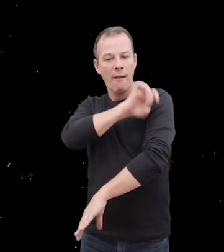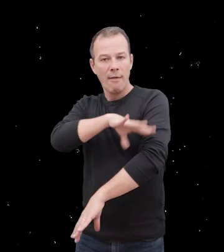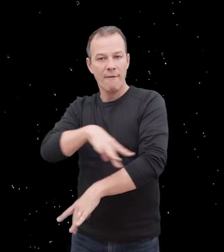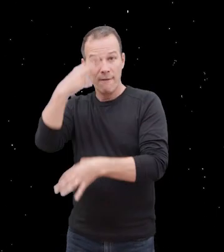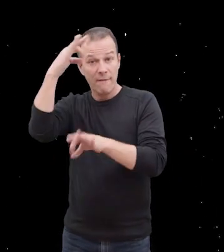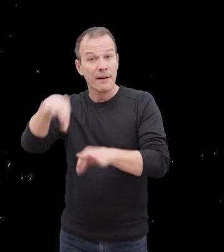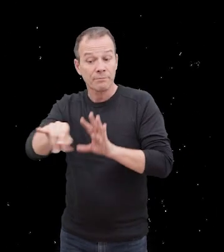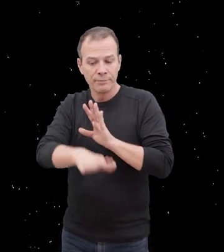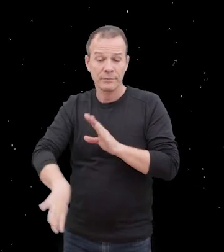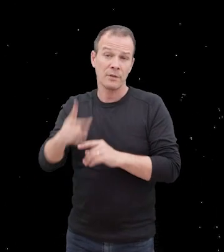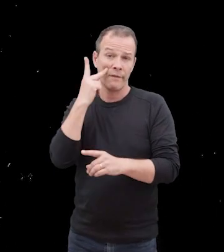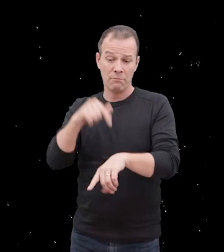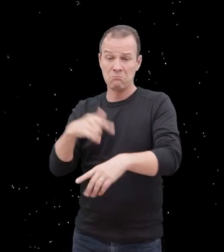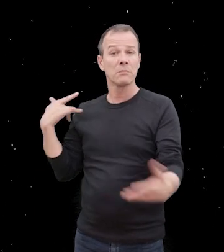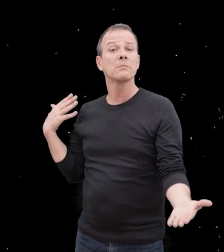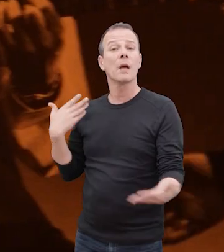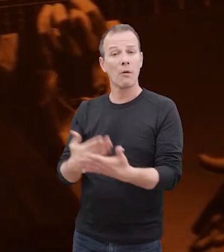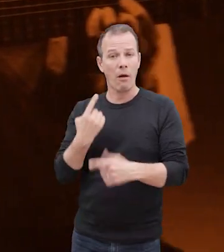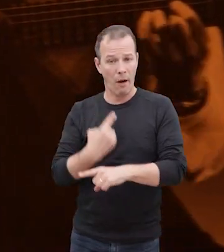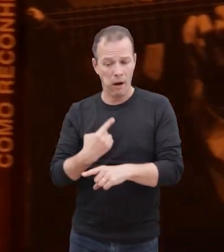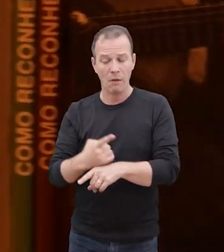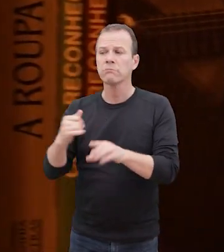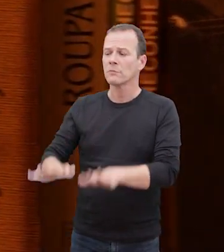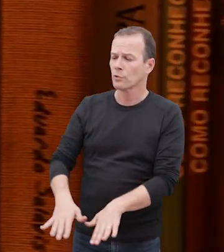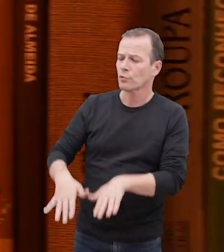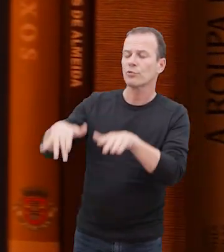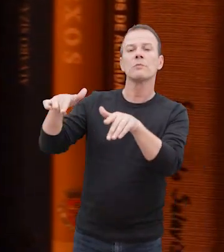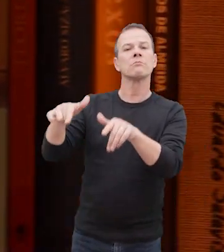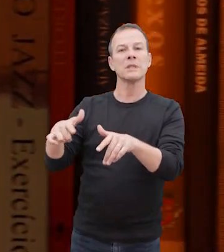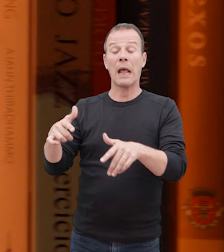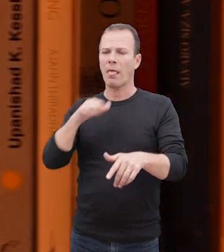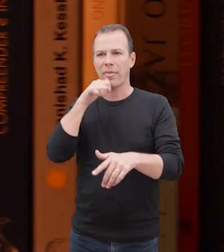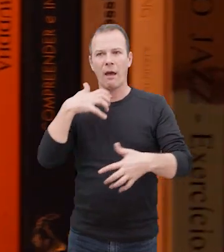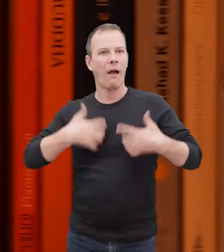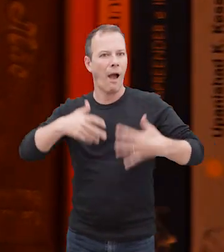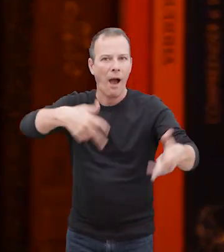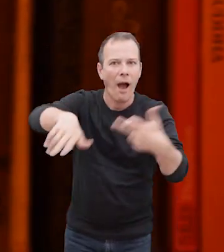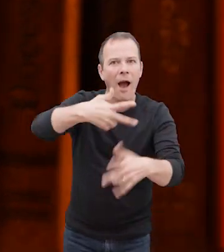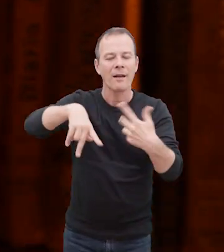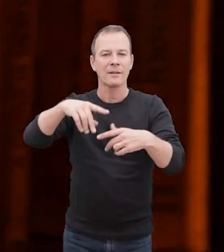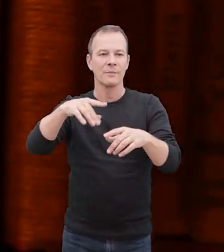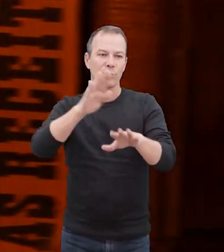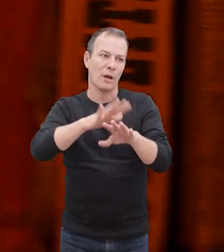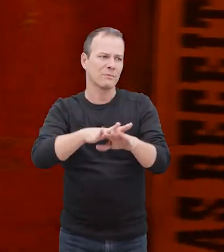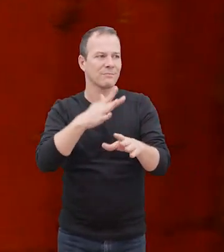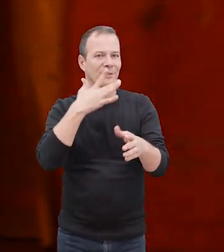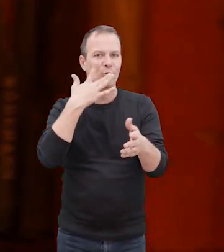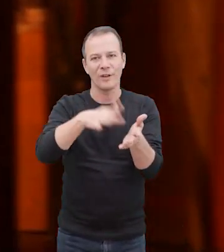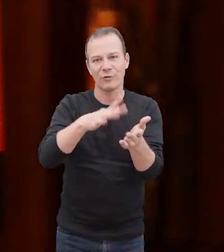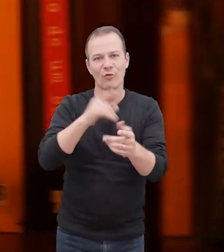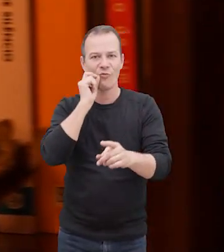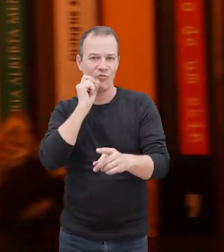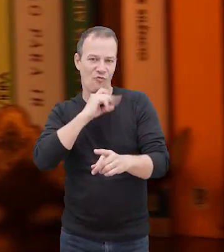Vila Franca de Xira, onde vivo atualmente. Cresci inquieta, rodeada dos livros do meu